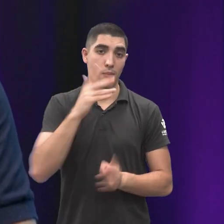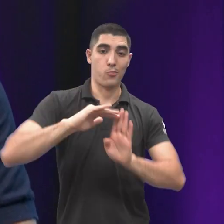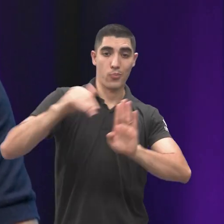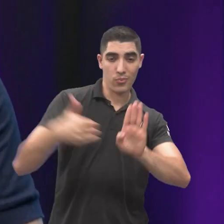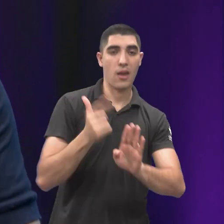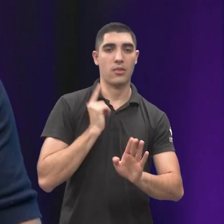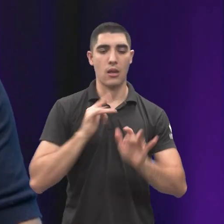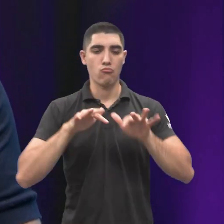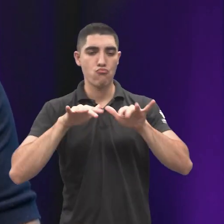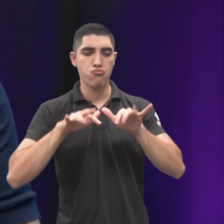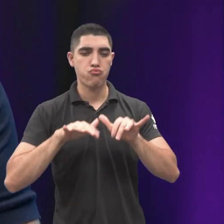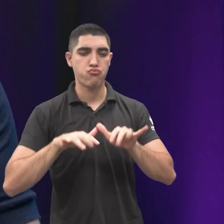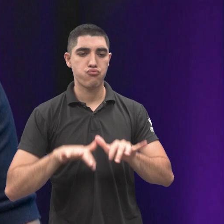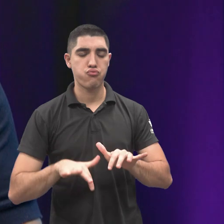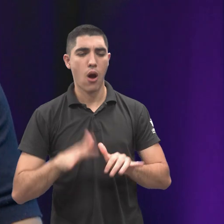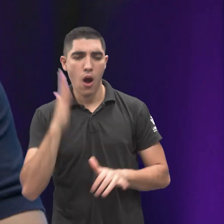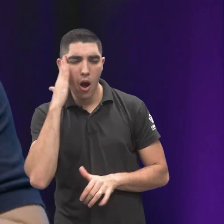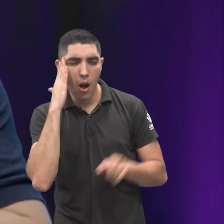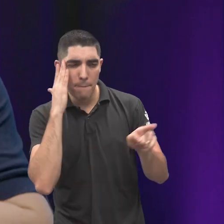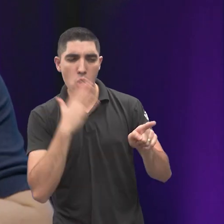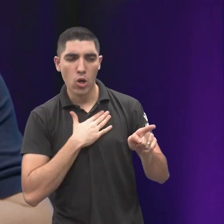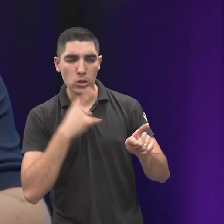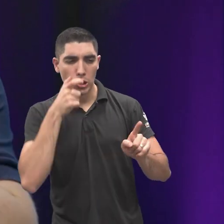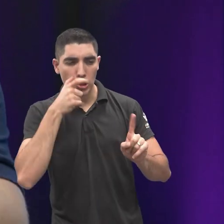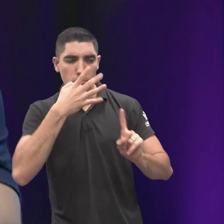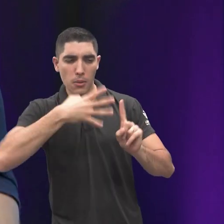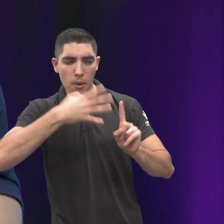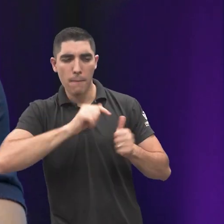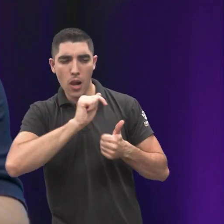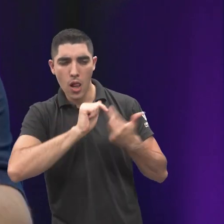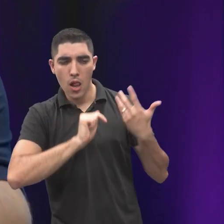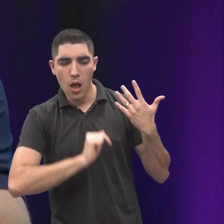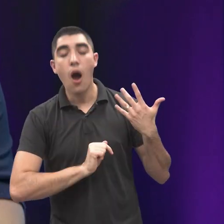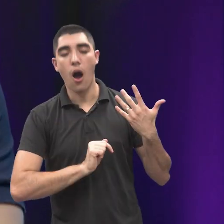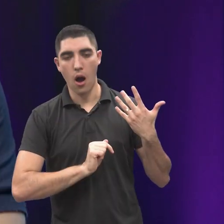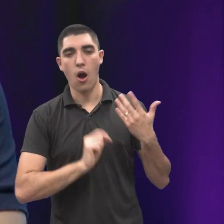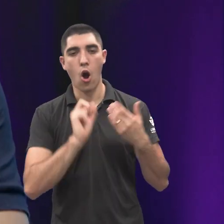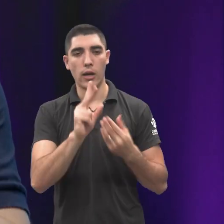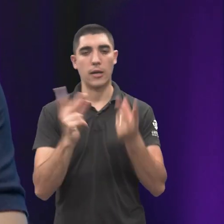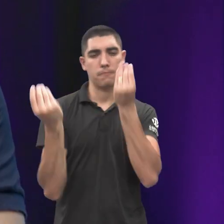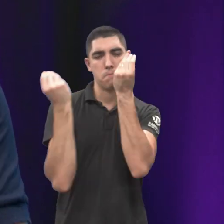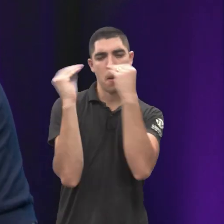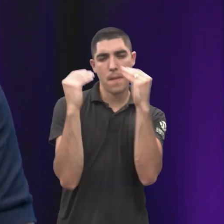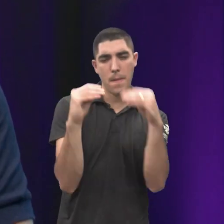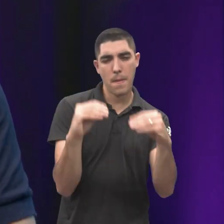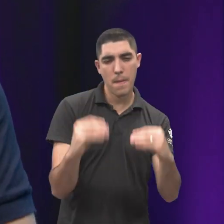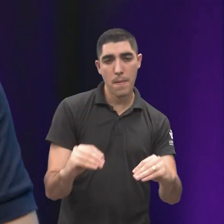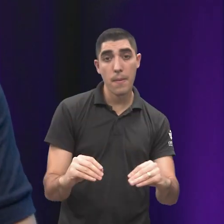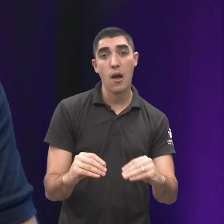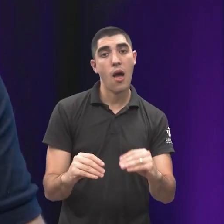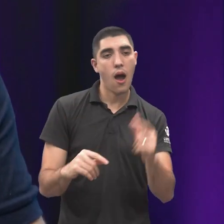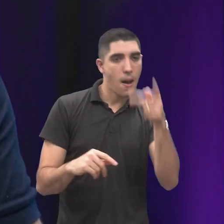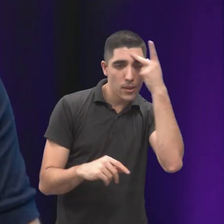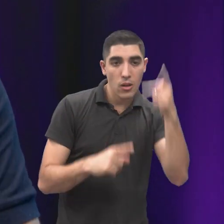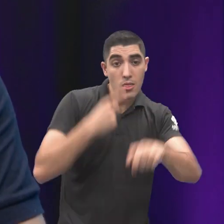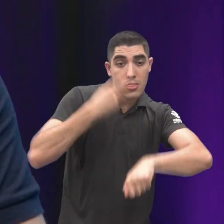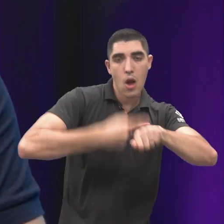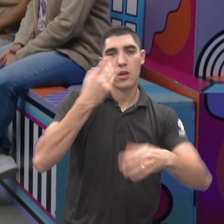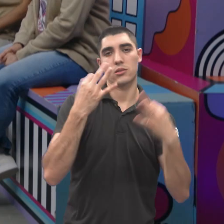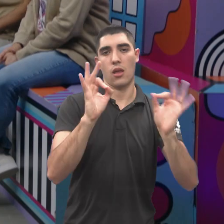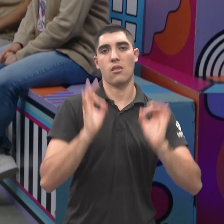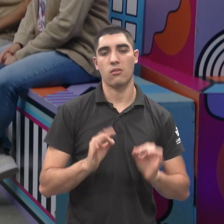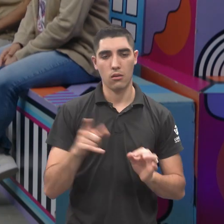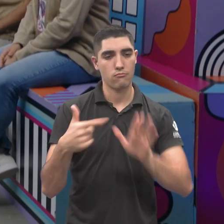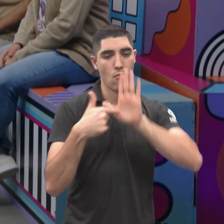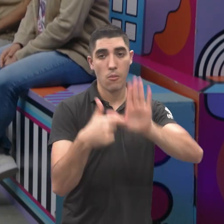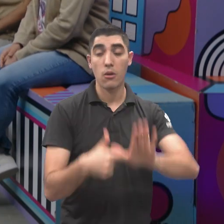poder para poder divulgar o material dele exatamente para a pessoa certa, na hora certa e no momento certo. Ele descobriu o